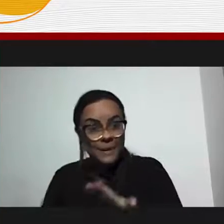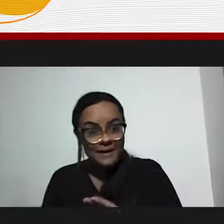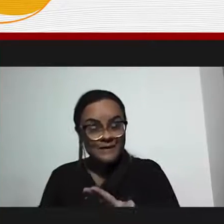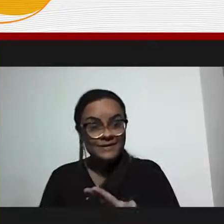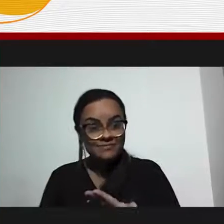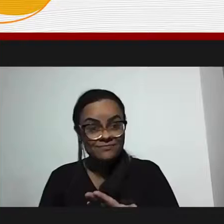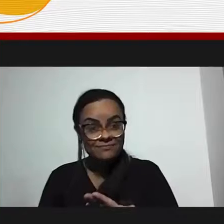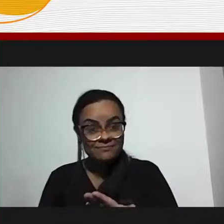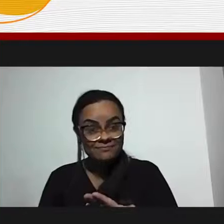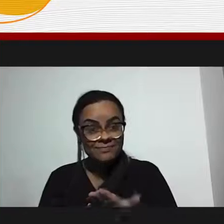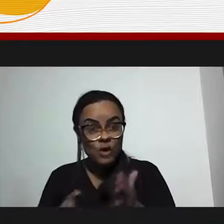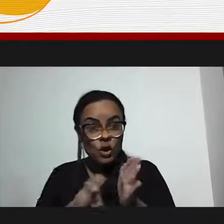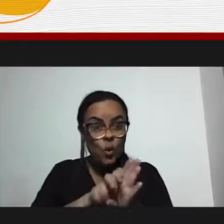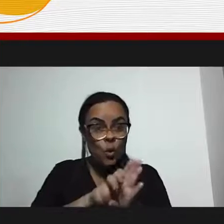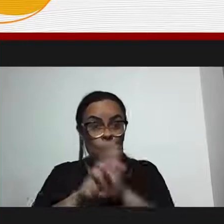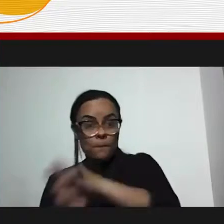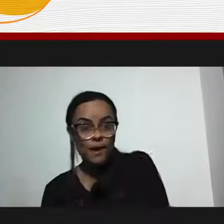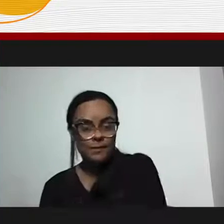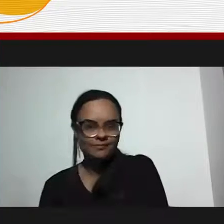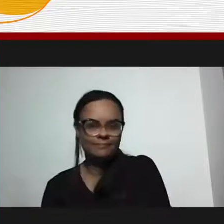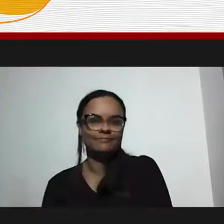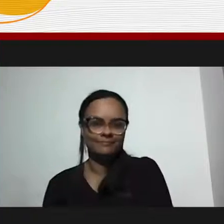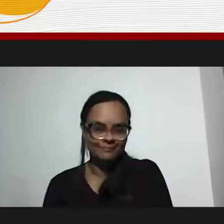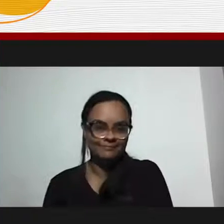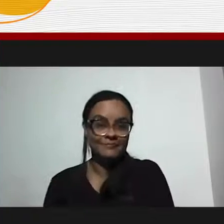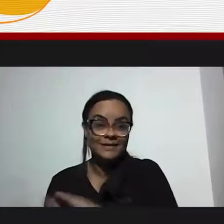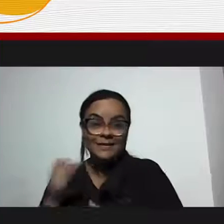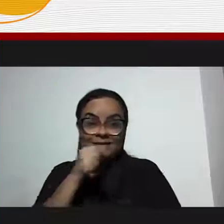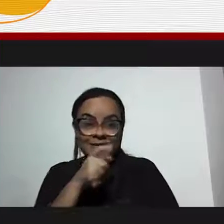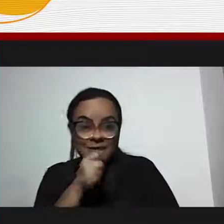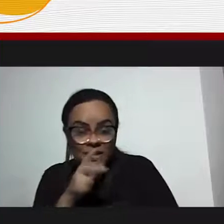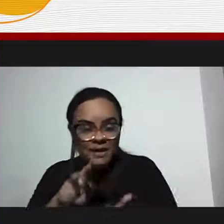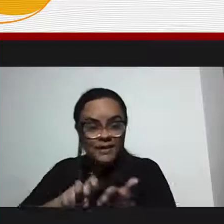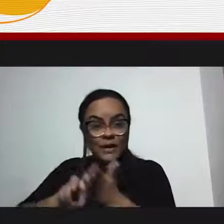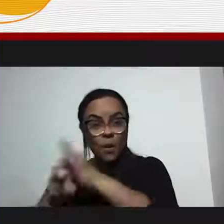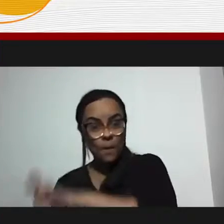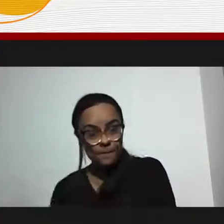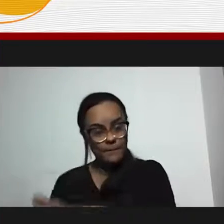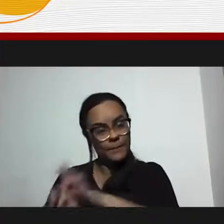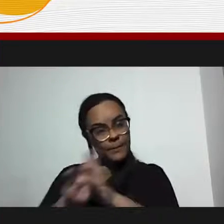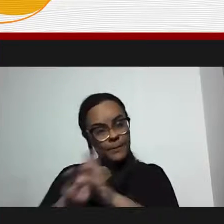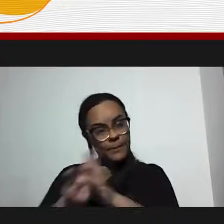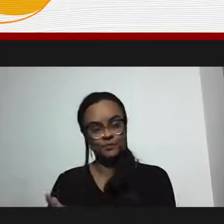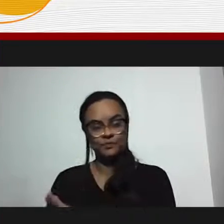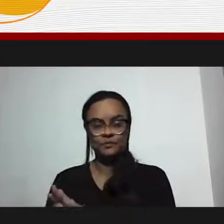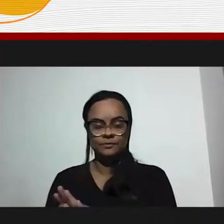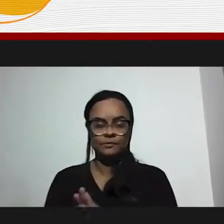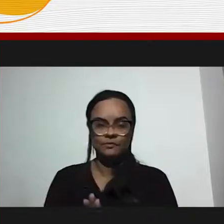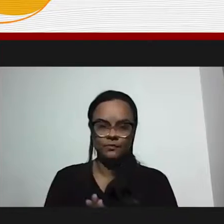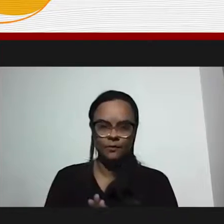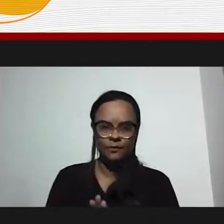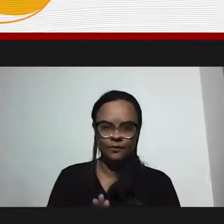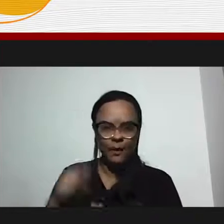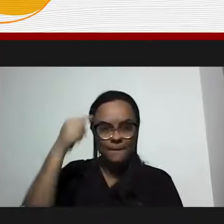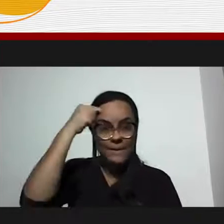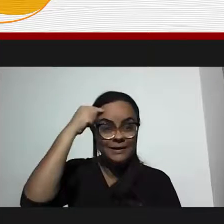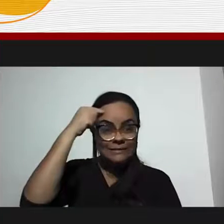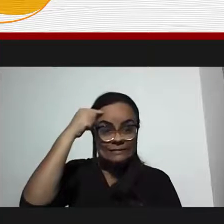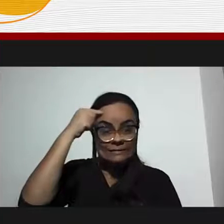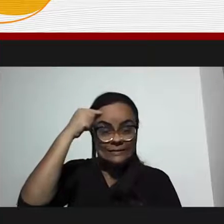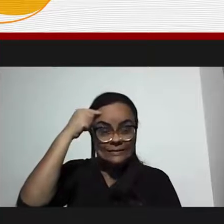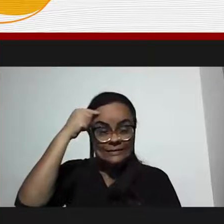piscina com a cadeira de rodas. Só que o mais engraçado, quando eu caí com a cadeira de rodas na piscina, eu já pensei, caramba,